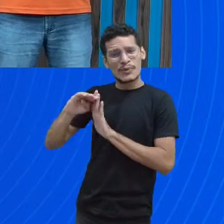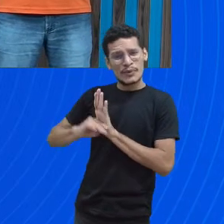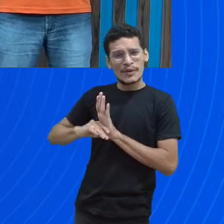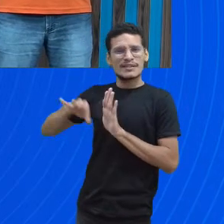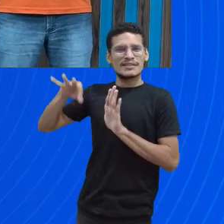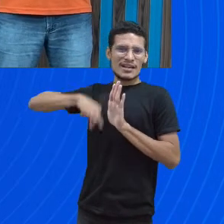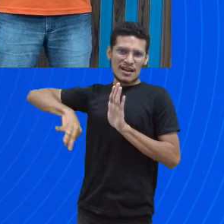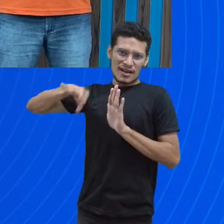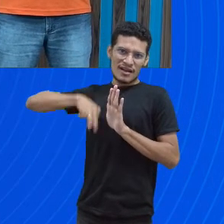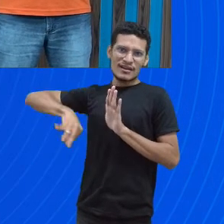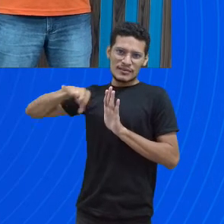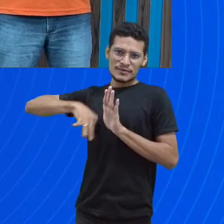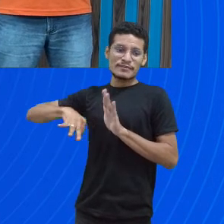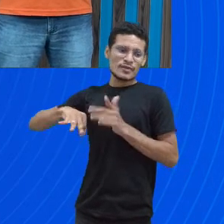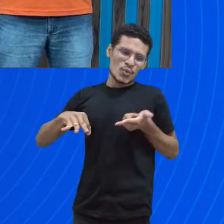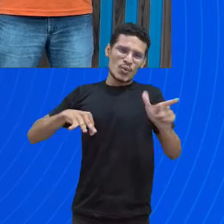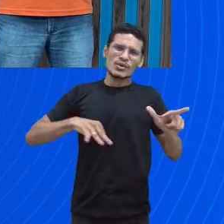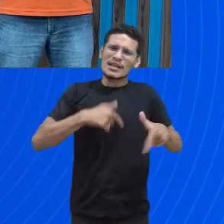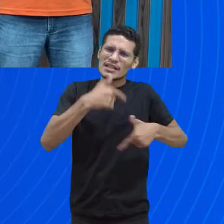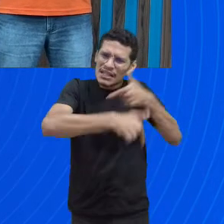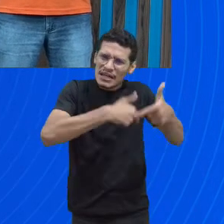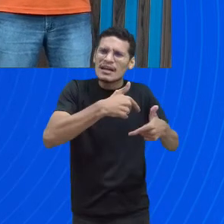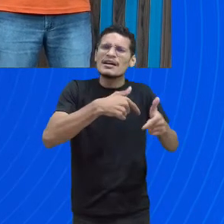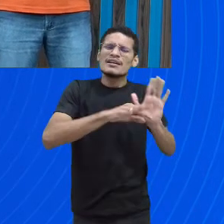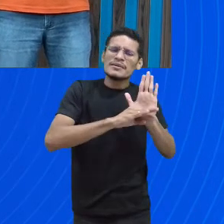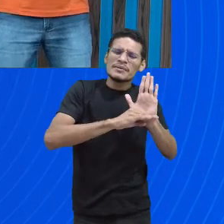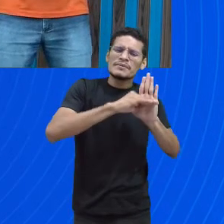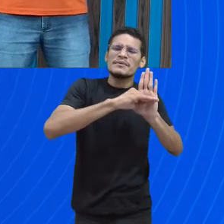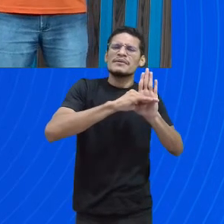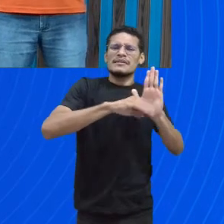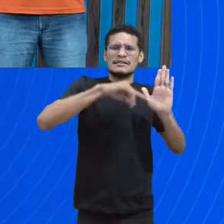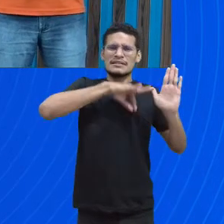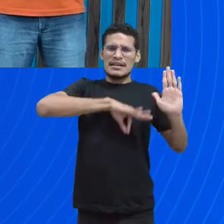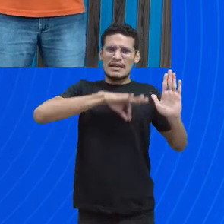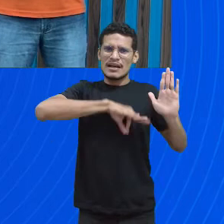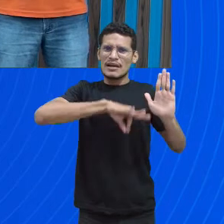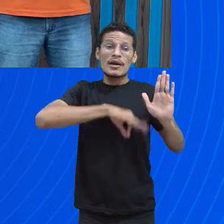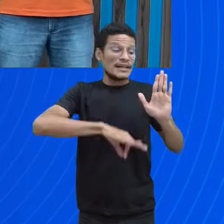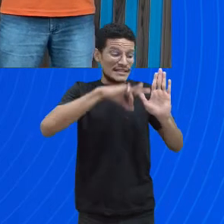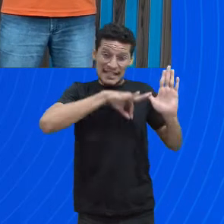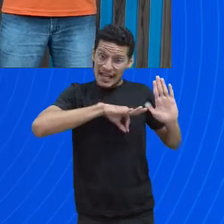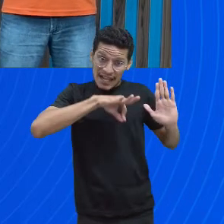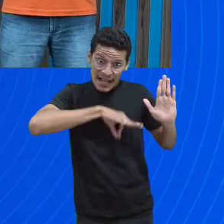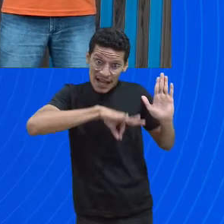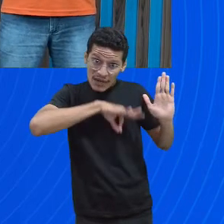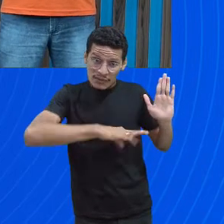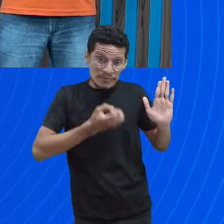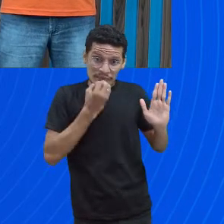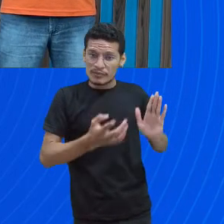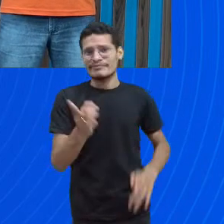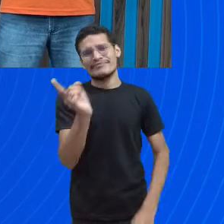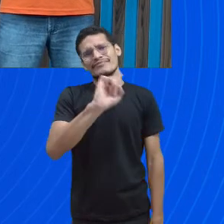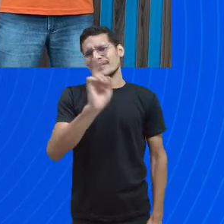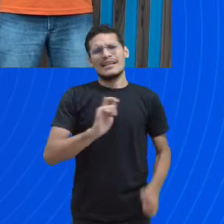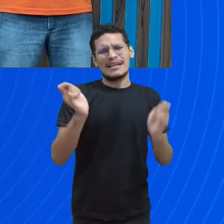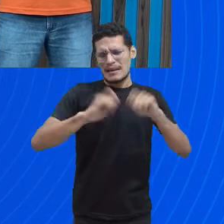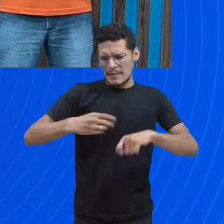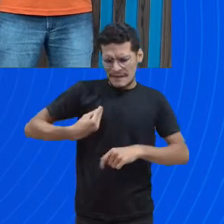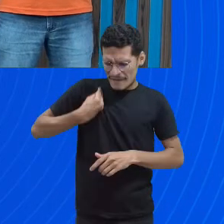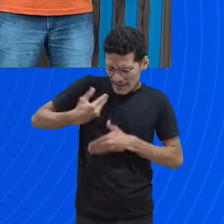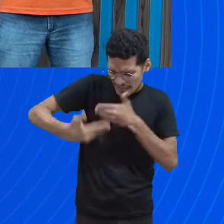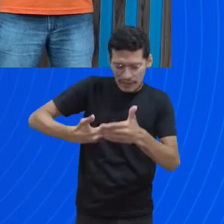outra, e era um salário, né, que mal dava para o trabalhador sobreviver, né? Enfim, era uma